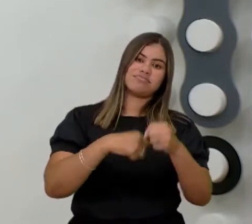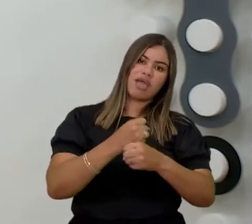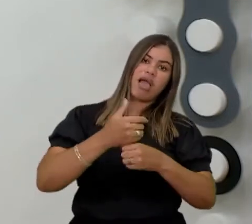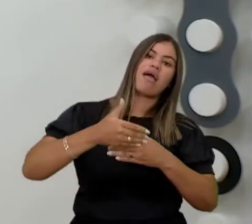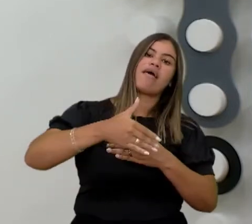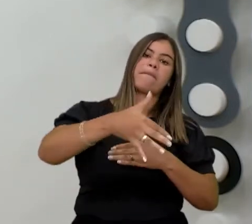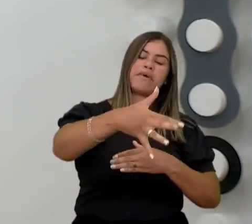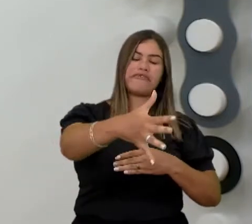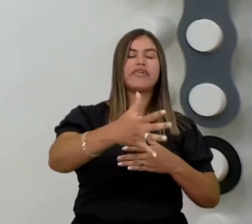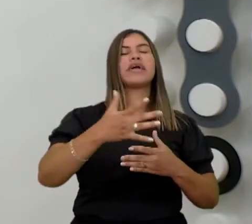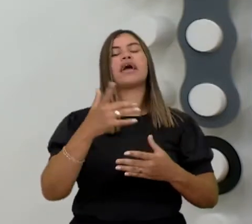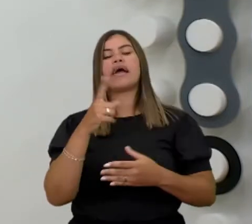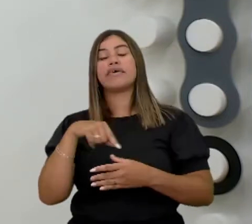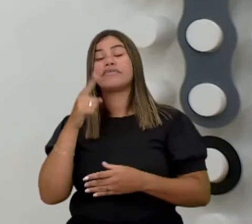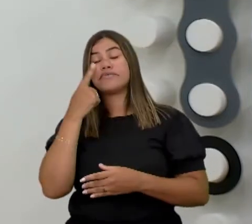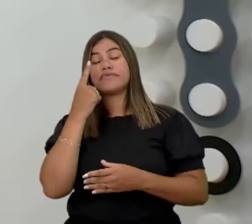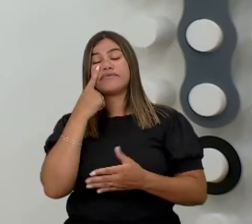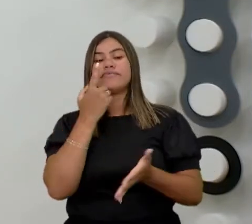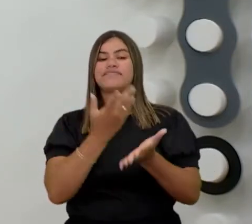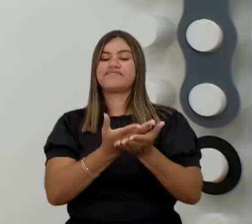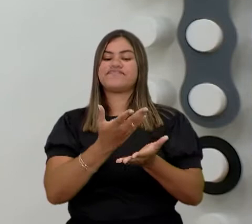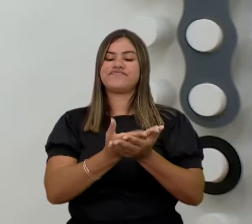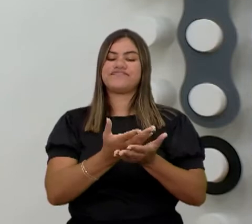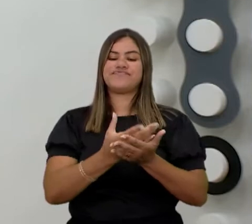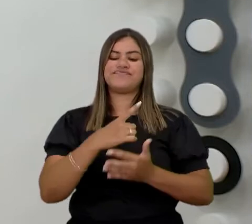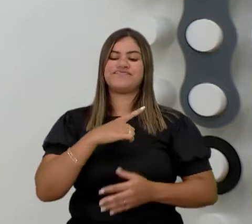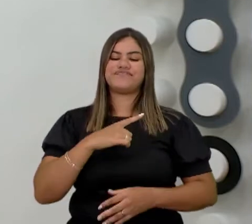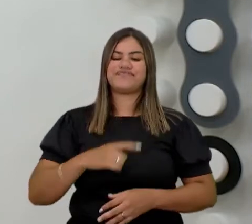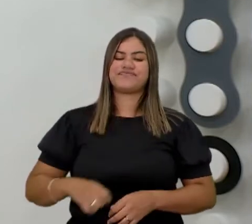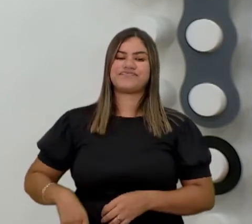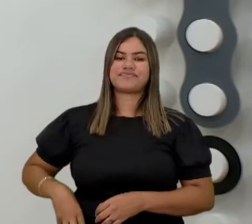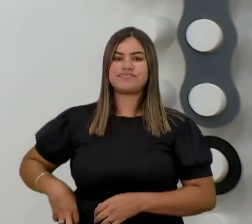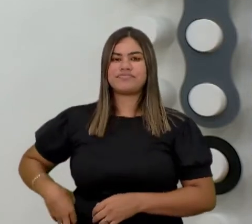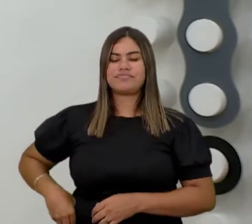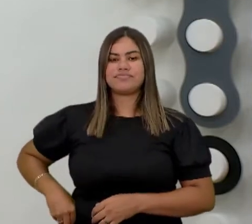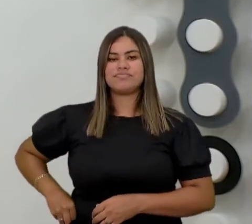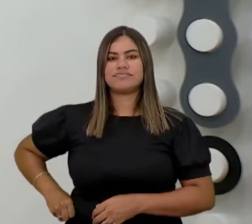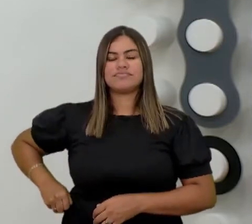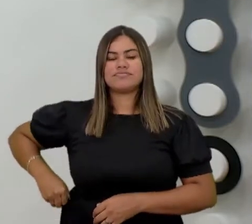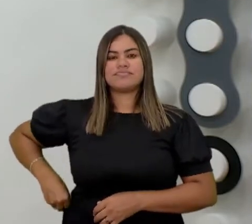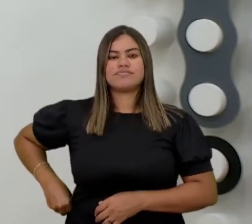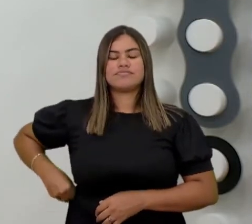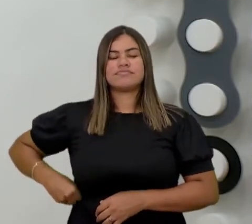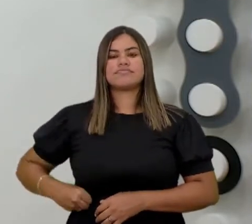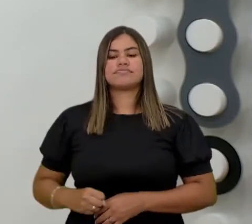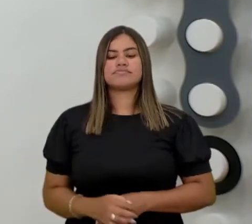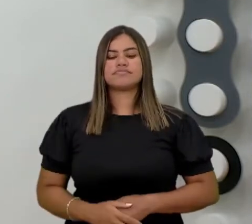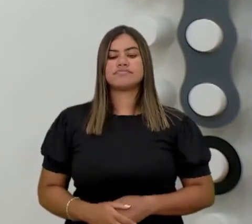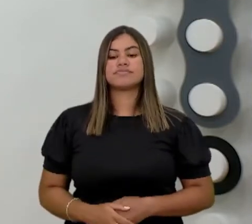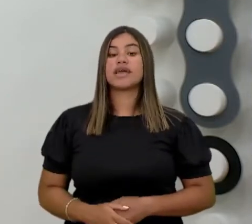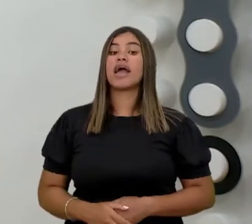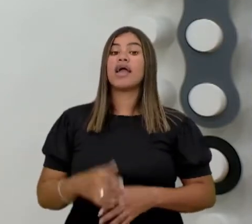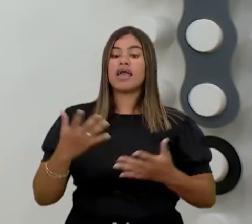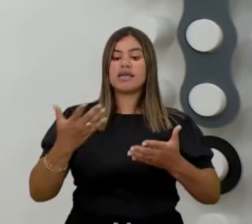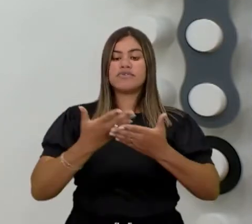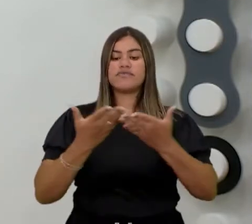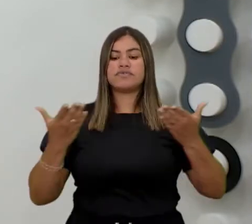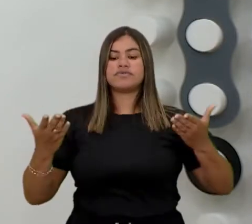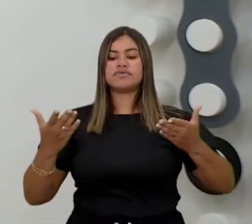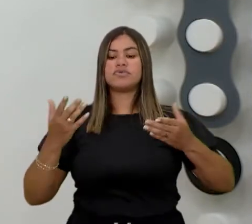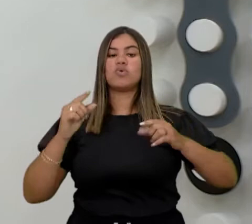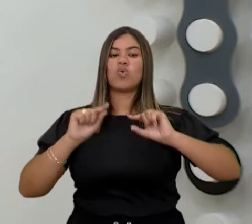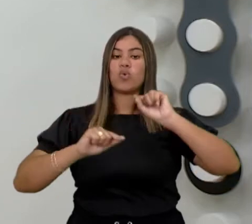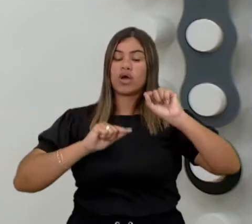geração de vocês, né, que vai ter essa concretização de que, olha, conhecemos todo o universo. Como eu falei para vocês, nós conhecemos